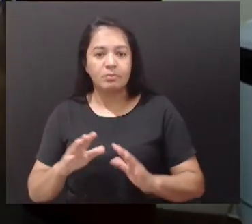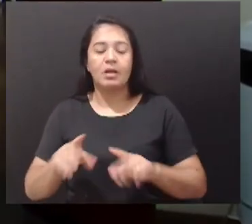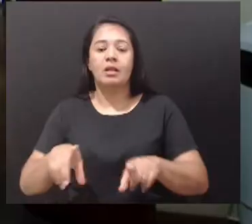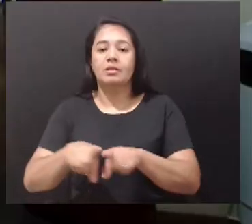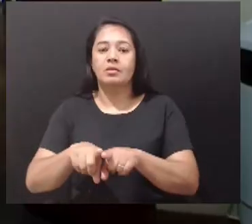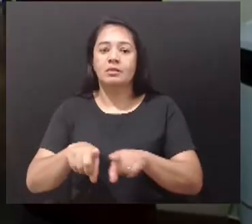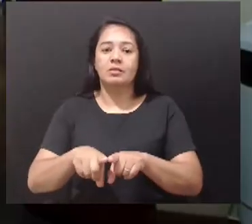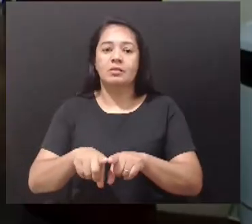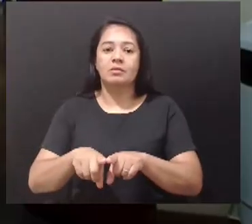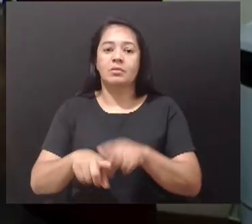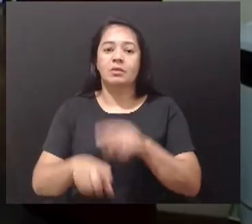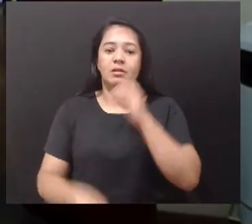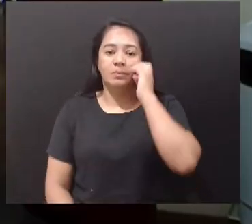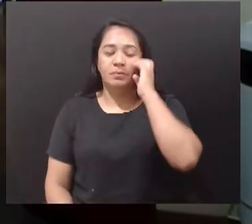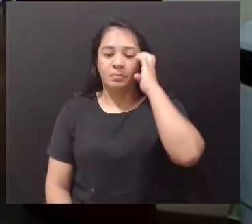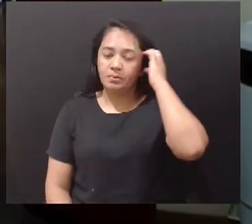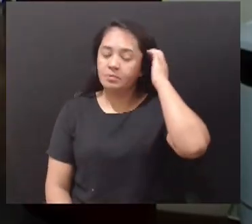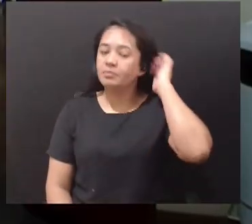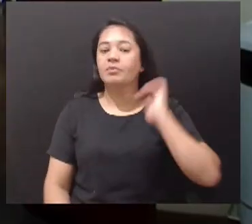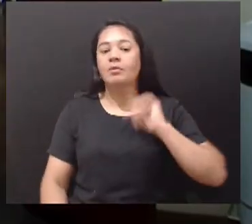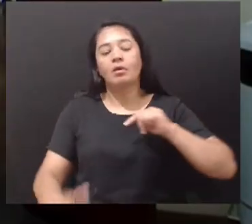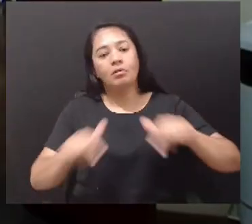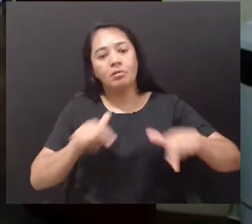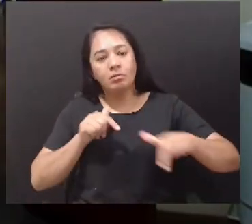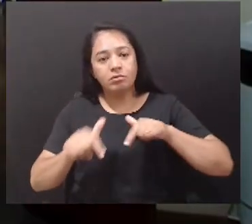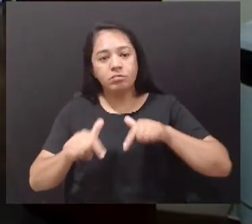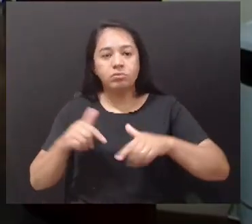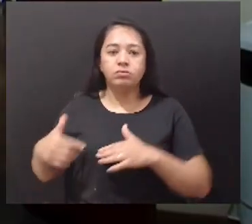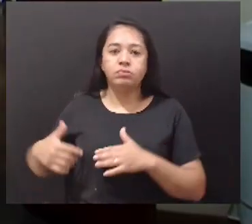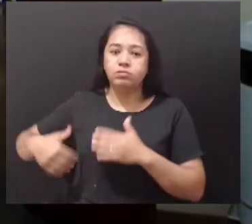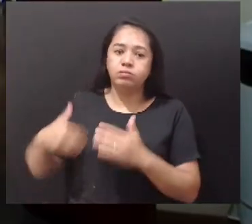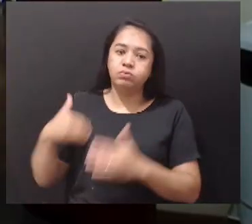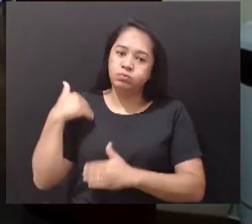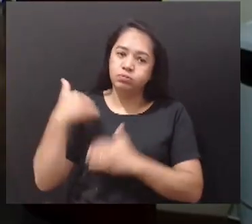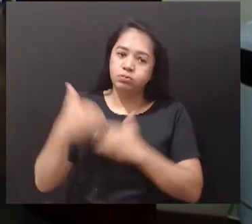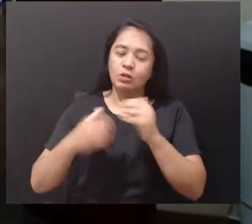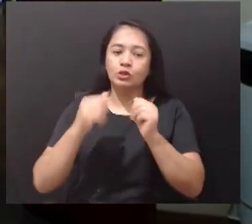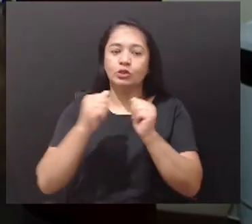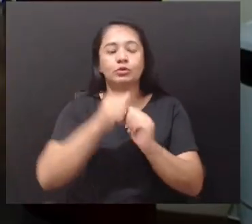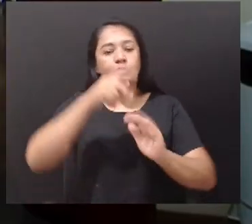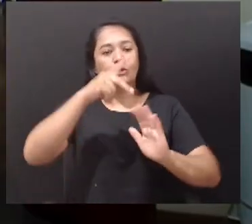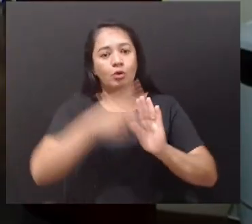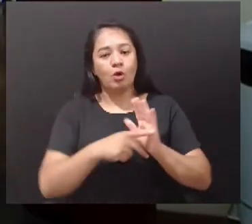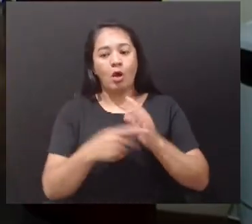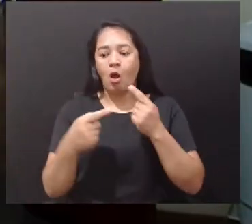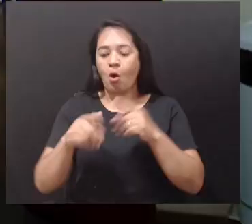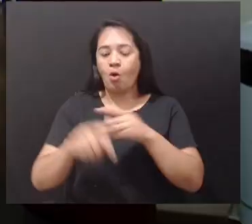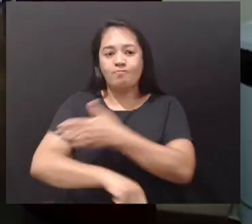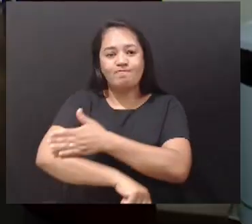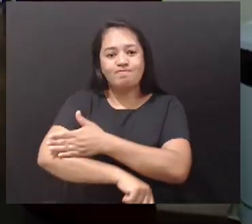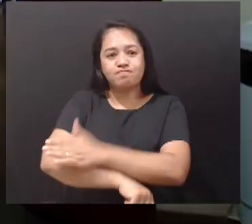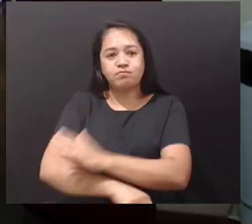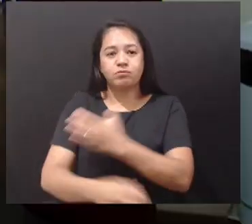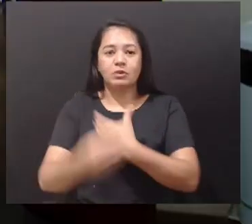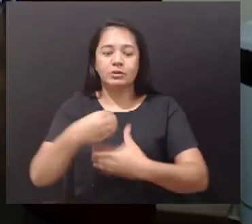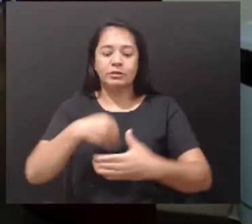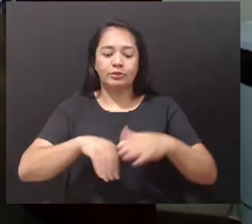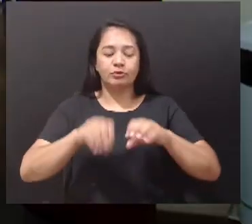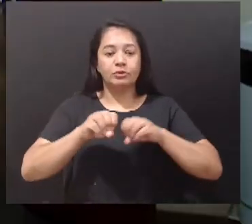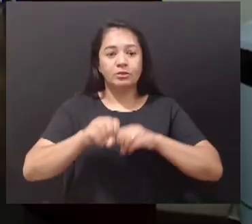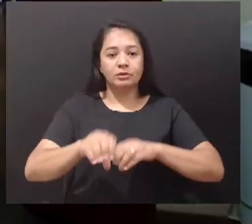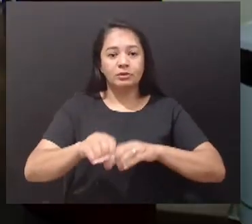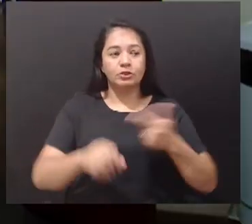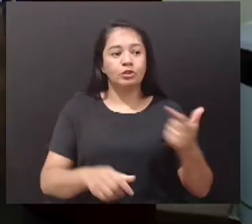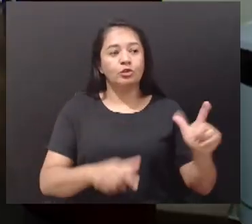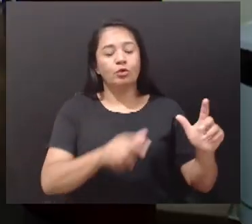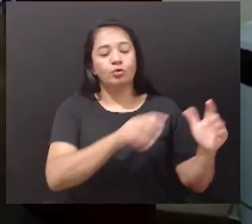né, trabalhando isso com projetos antirracistas dentro da educação e em outros setores